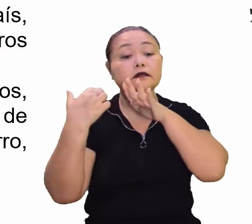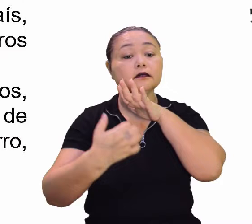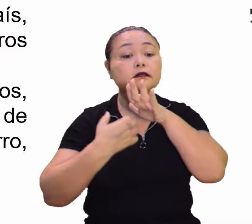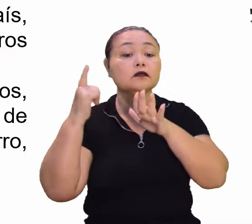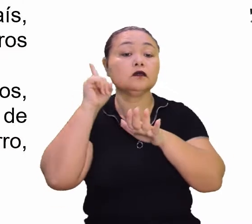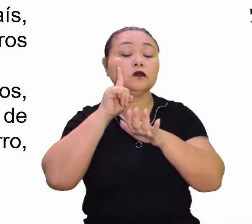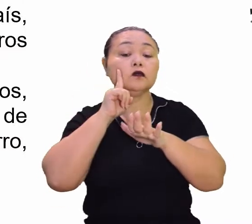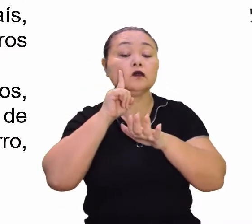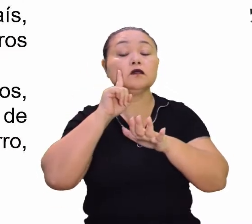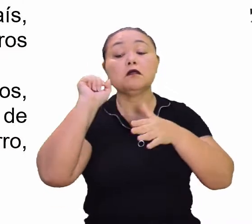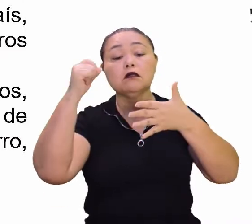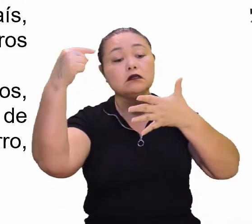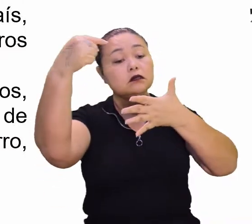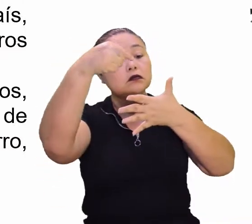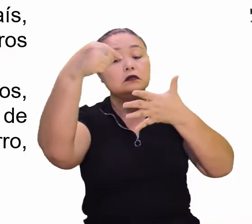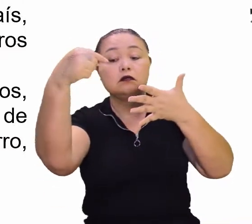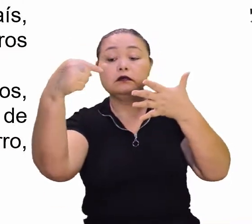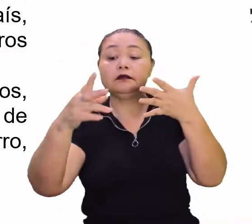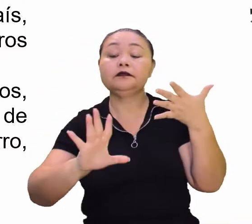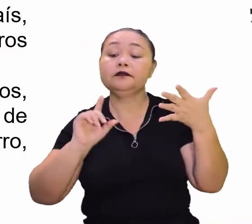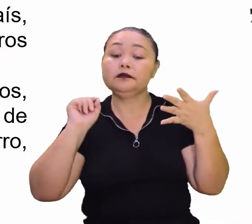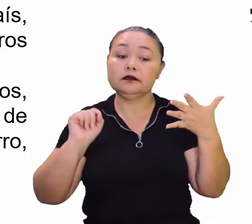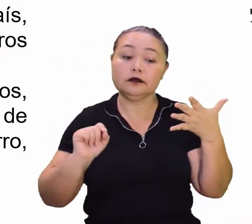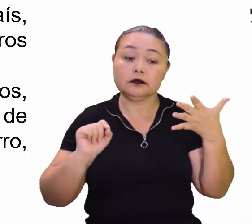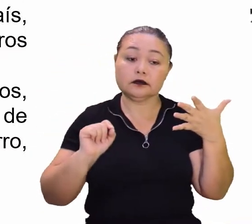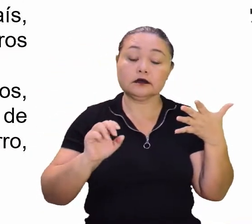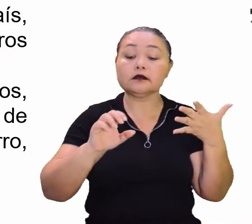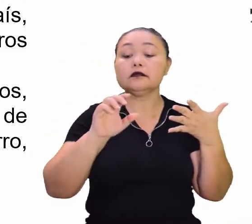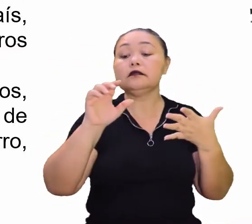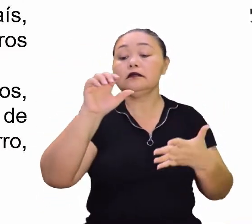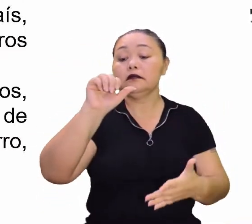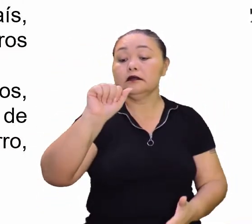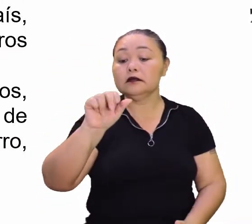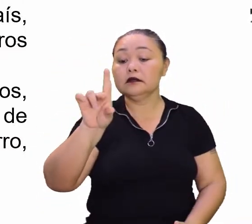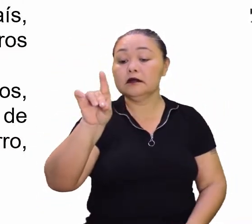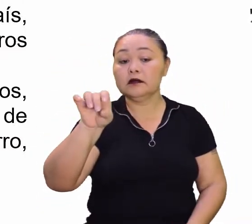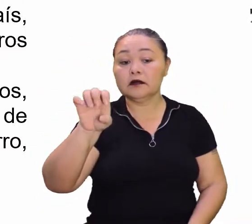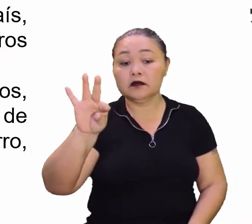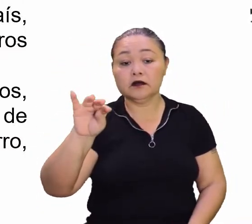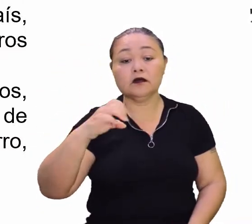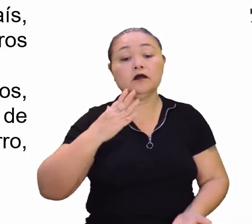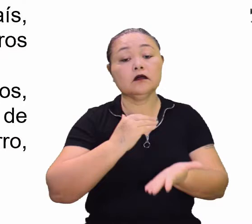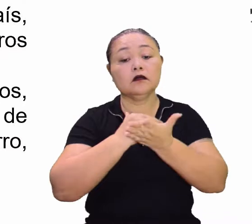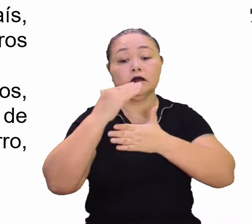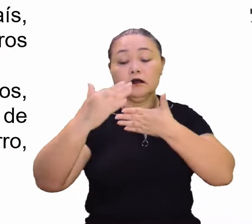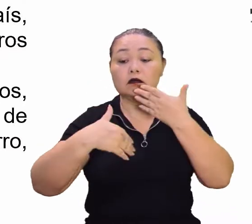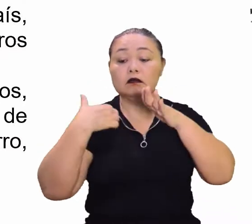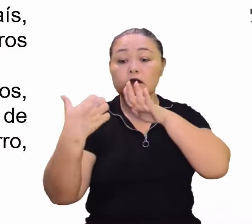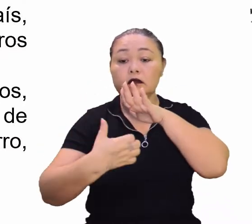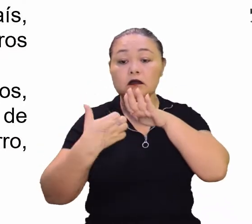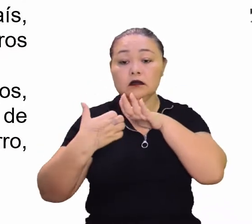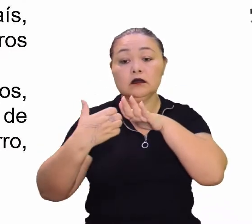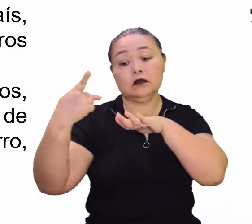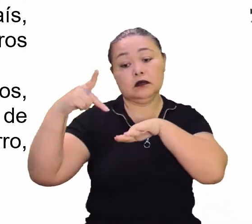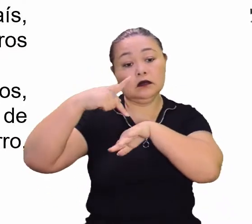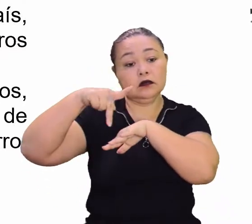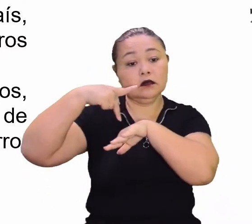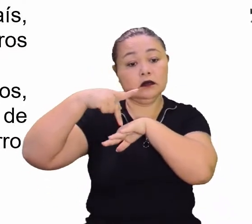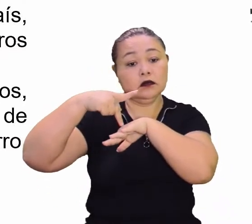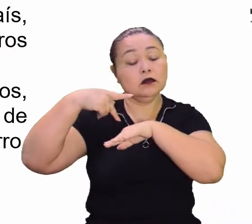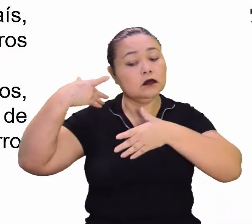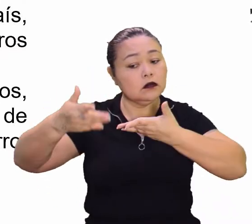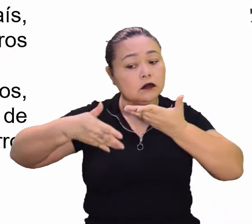dos Estados Unidos, pode-se afirmar: A. O Sudeste iniciou o processo industrial do